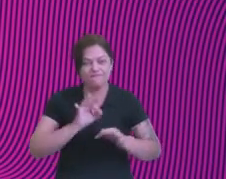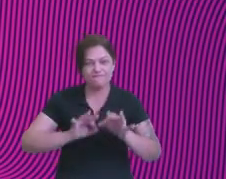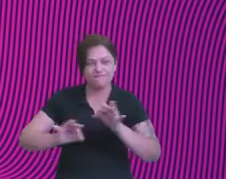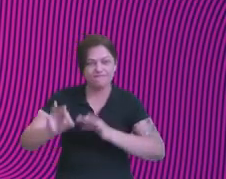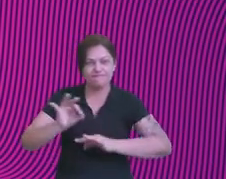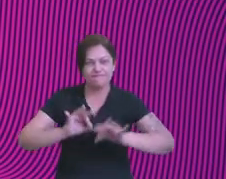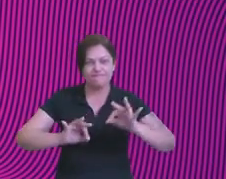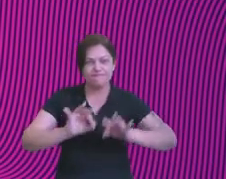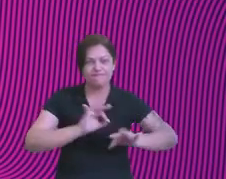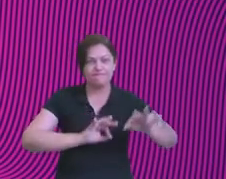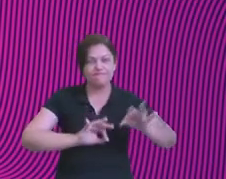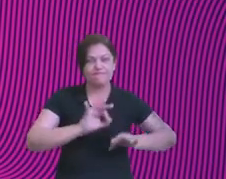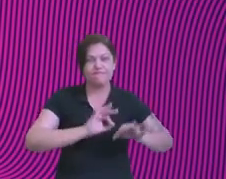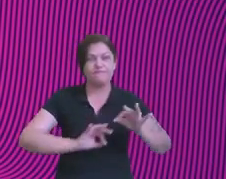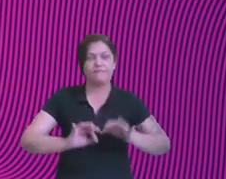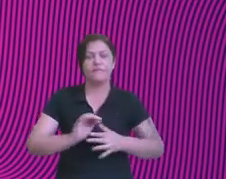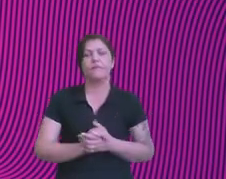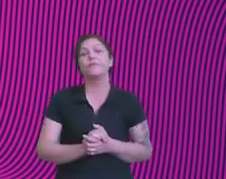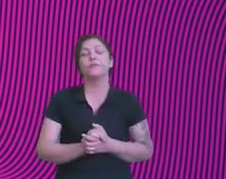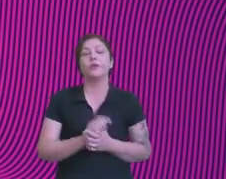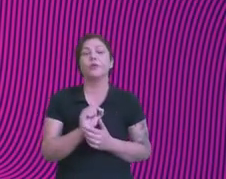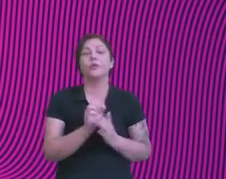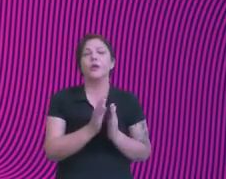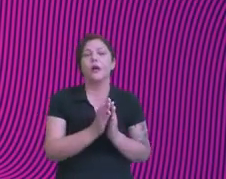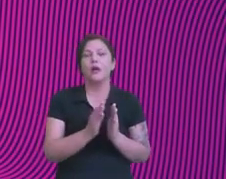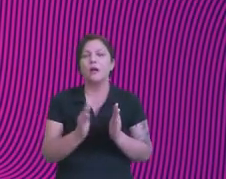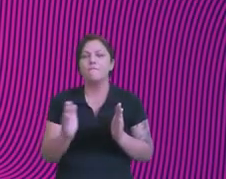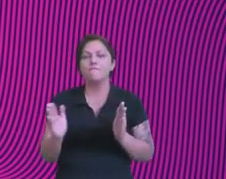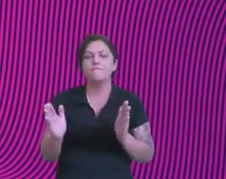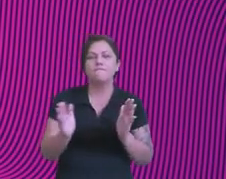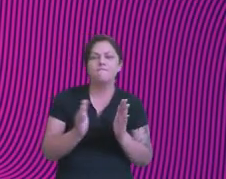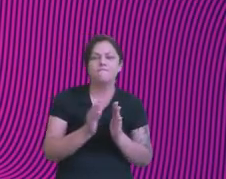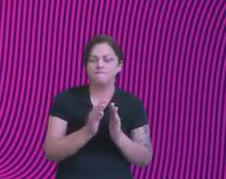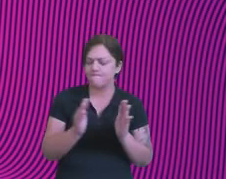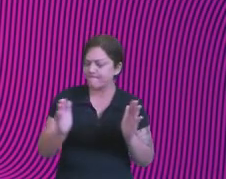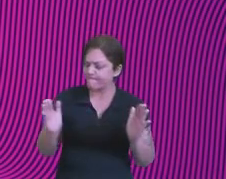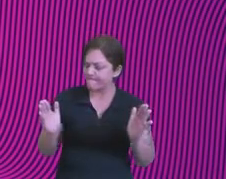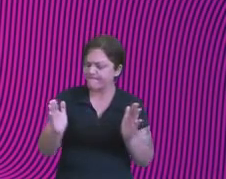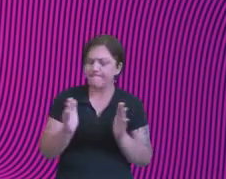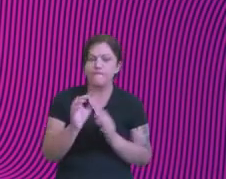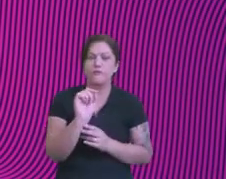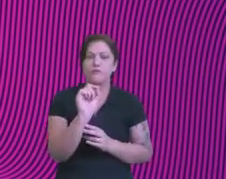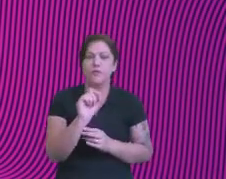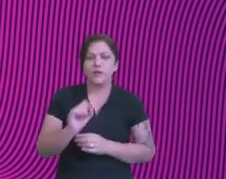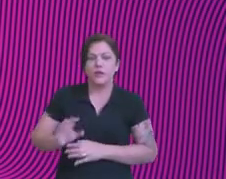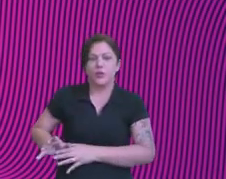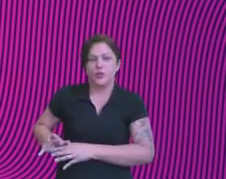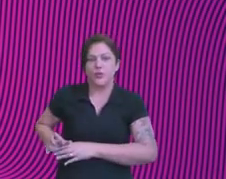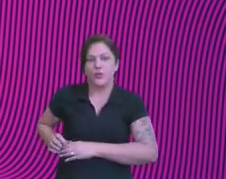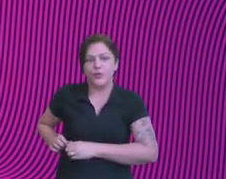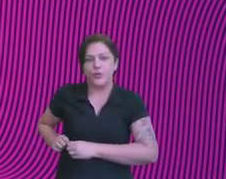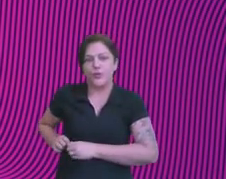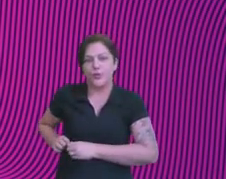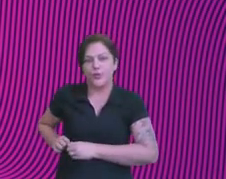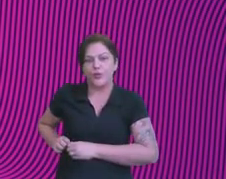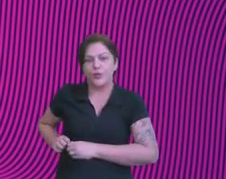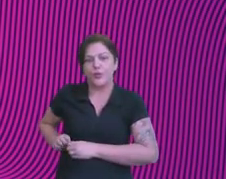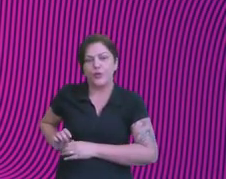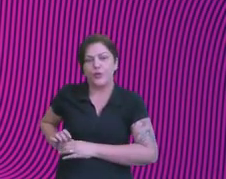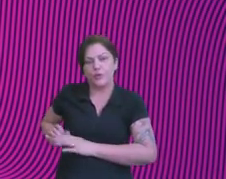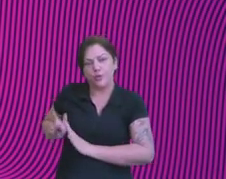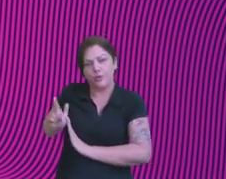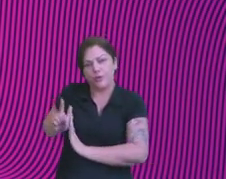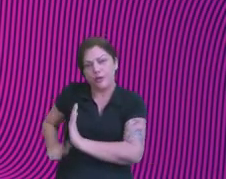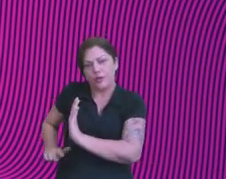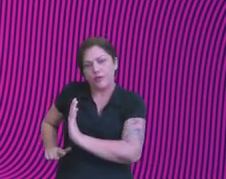a médio prazo, quando você consegue fazer a conversão, ressecar o fígado e, posteriormente, promover a cirurgia do